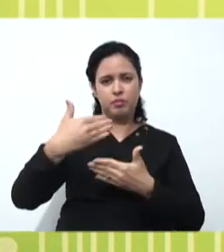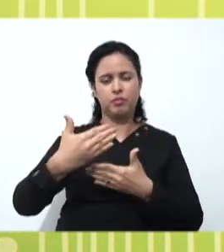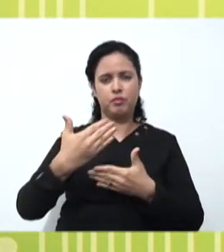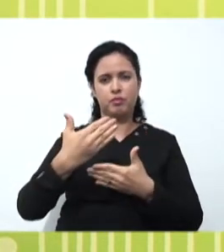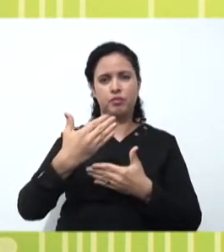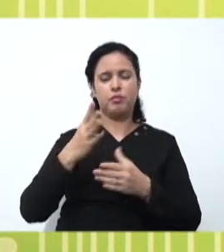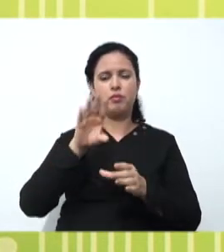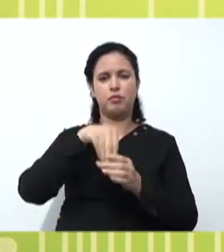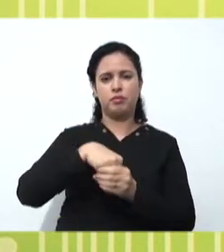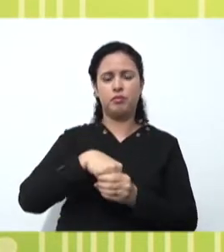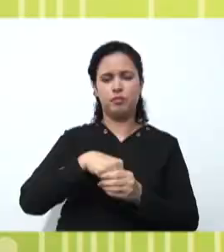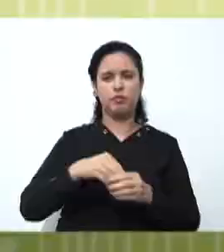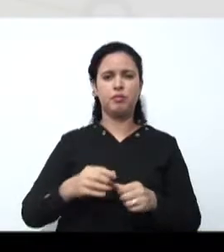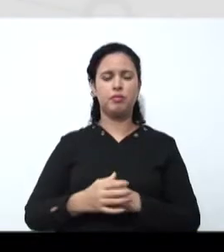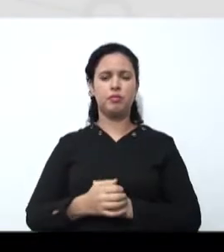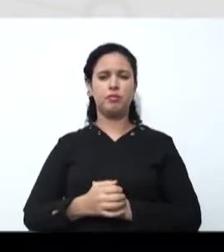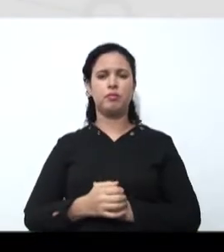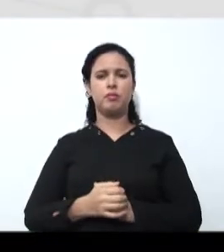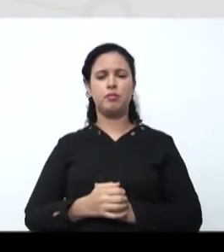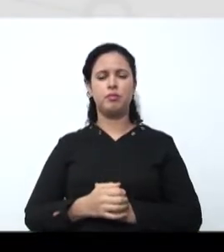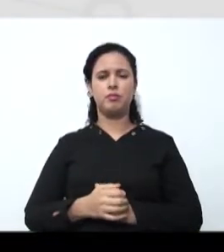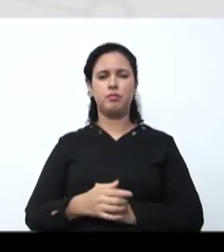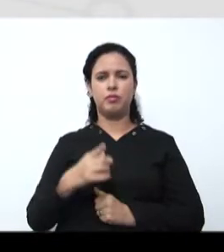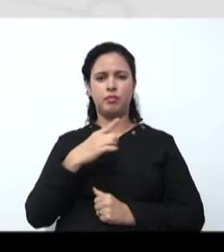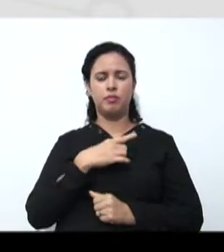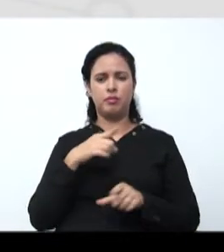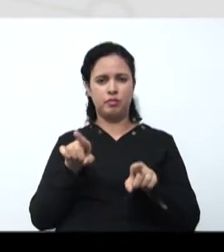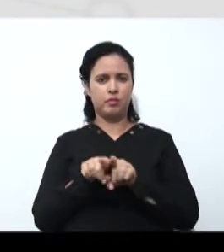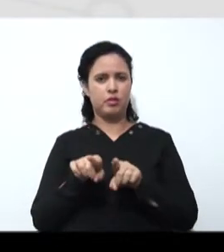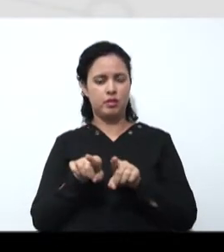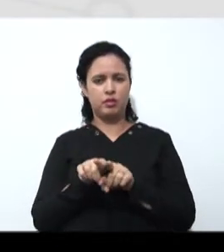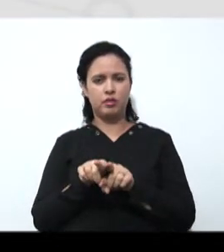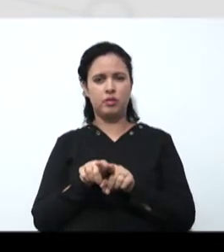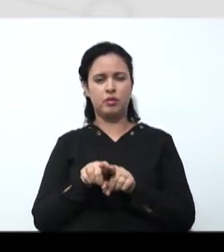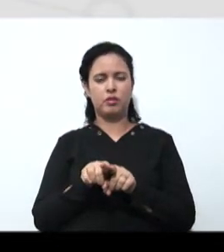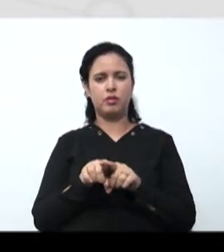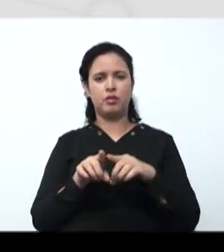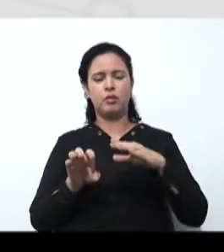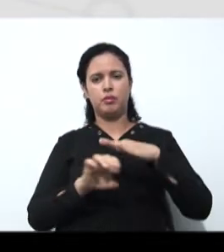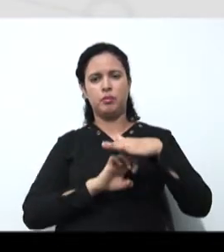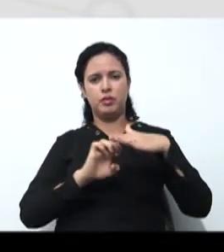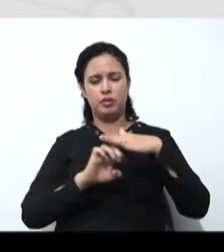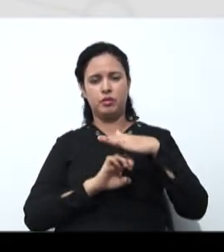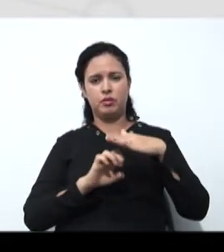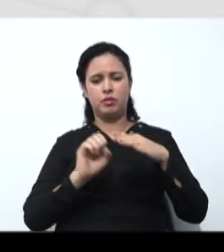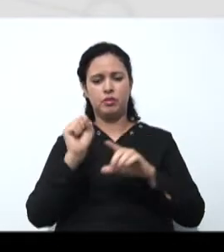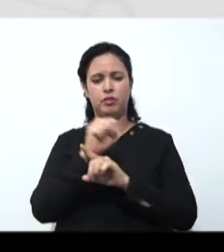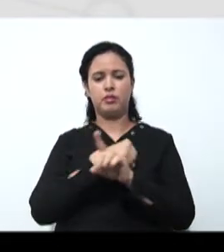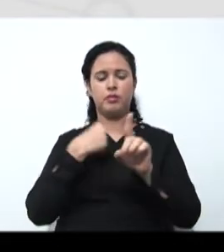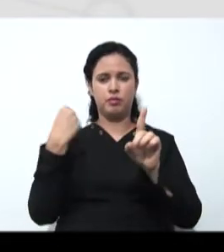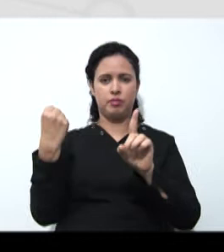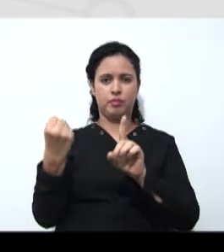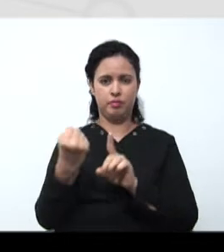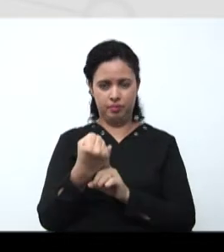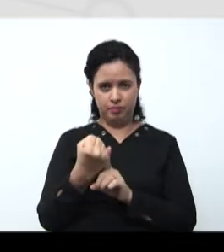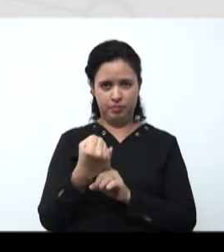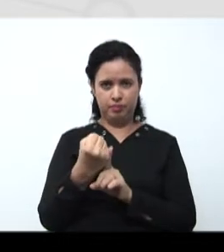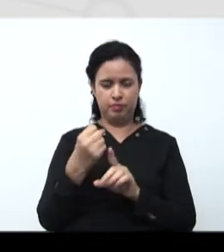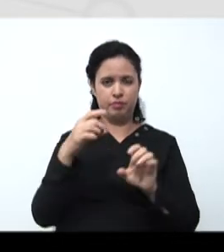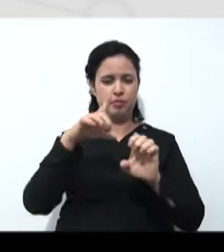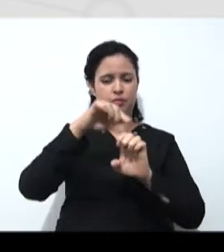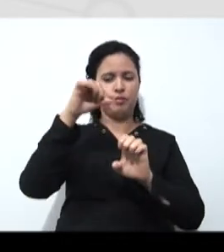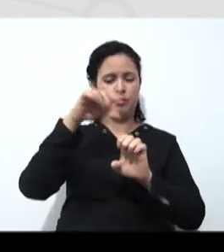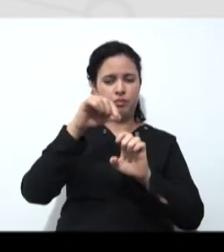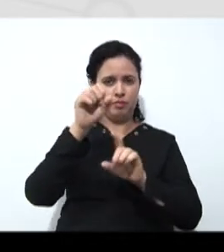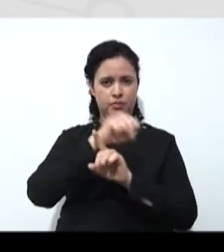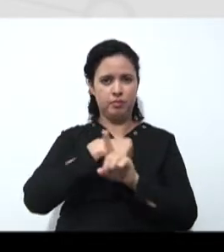interno. A gente também tem o empreendedor social. Esse aqui me enche os olhos de orgulho, professor, esse tipo de